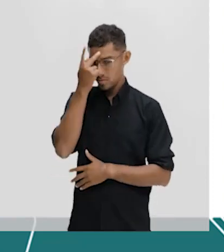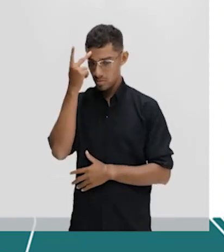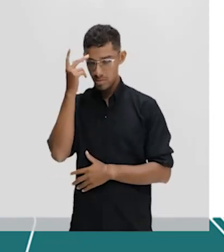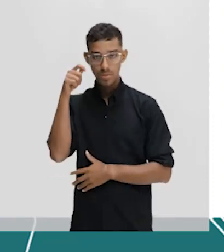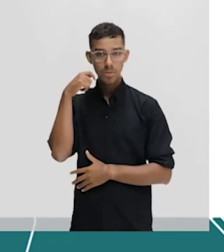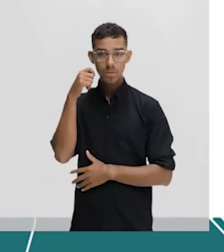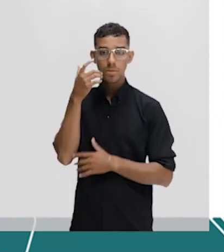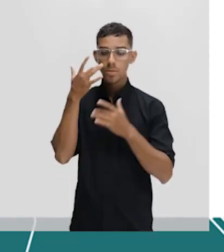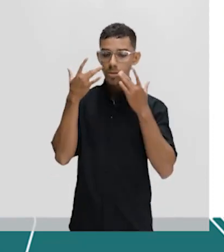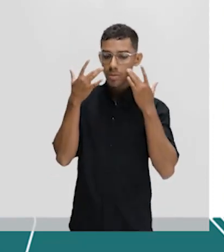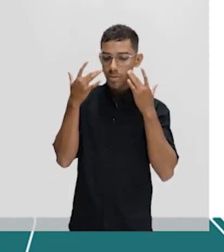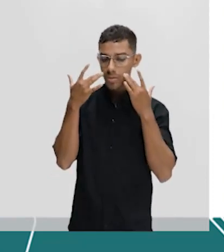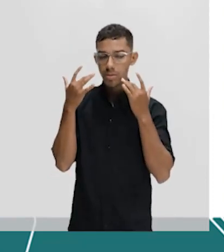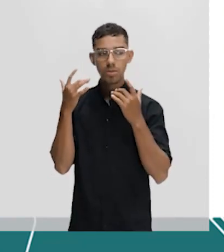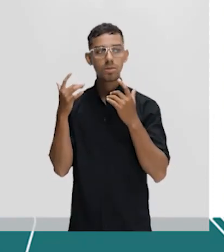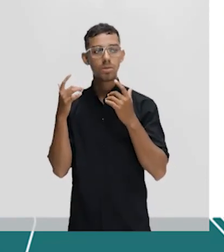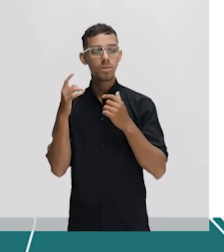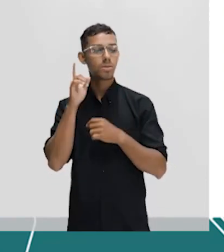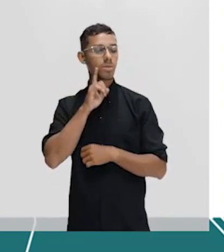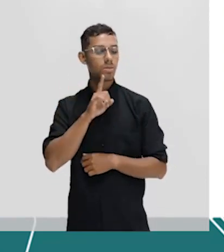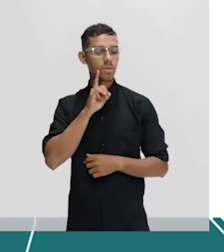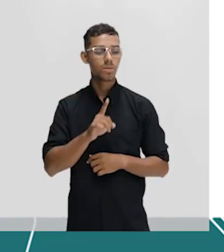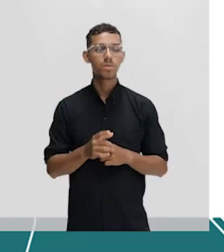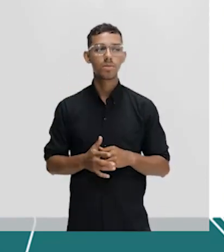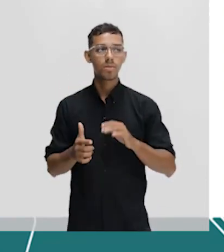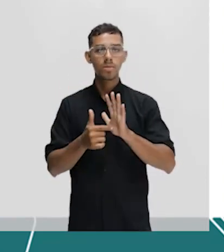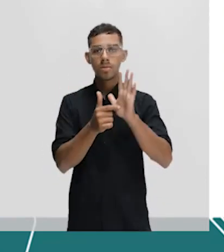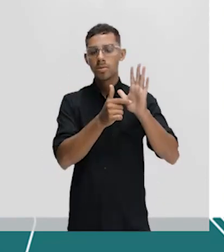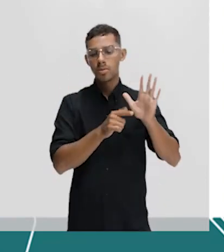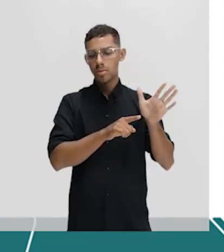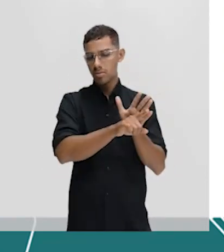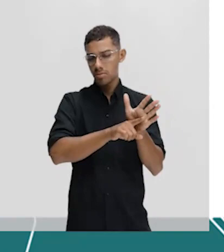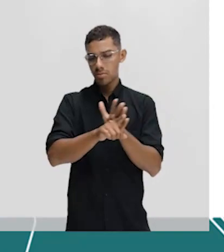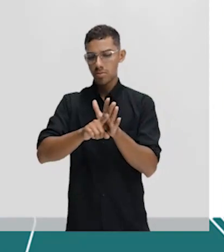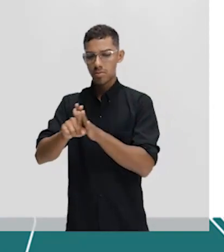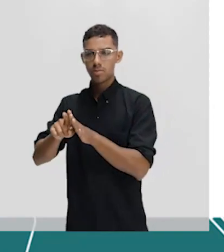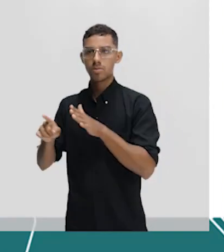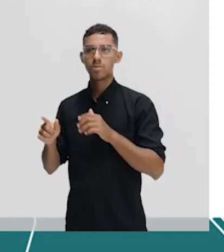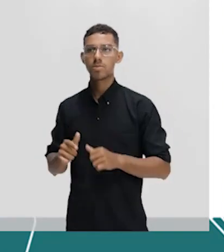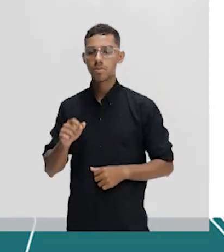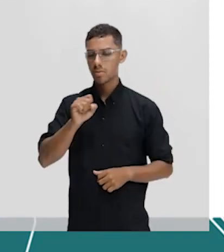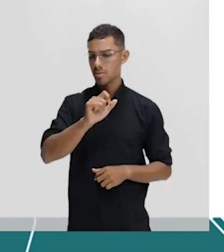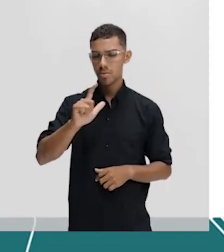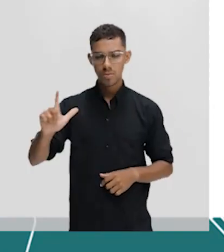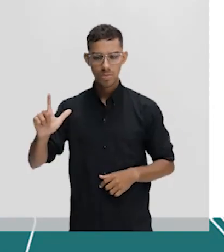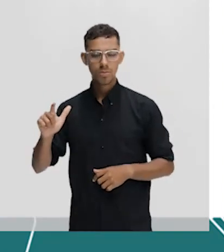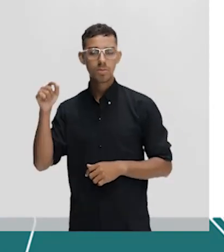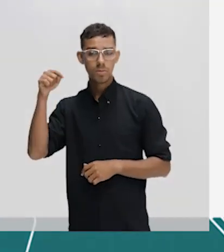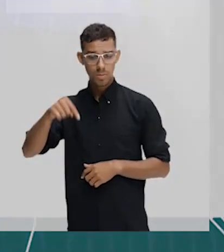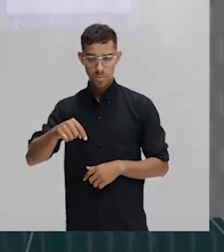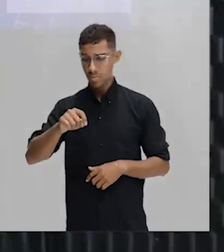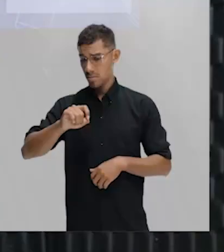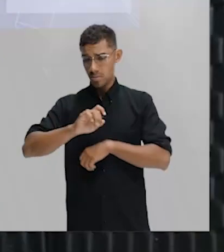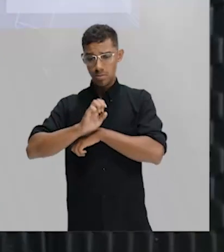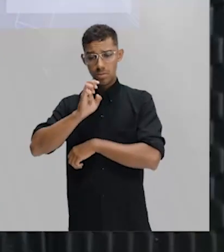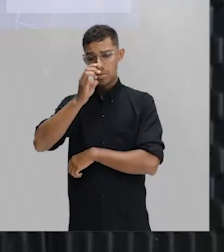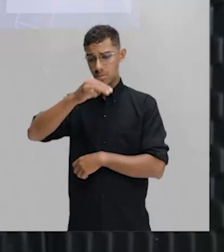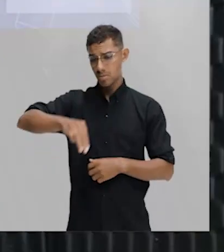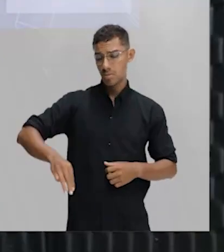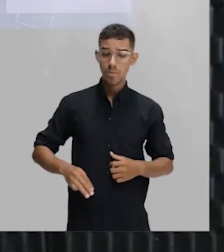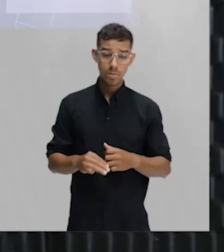americanos. Eu fiz uma amostragem sobre espaços culturais. Pesquisem mais sobre eles. Aqui em São Luís, que não a cidade inteira